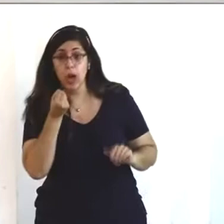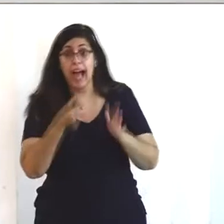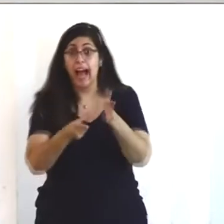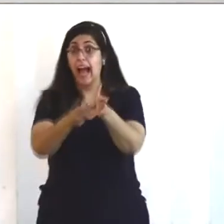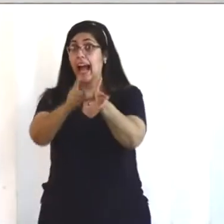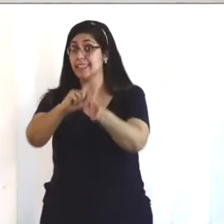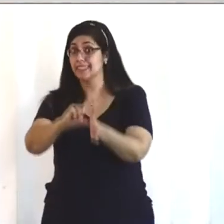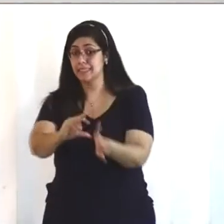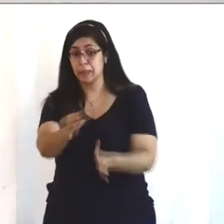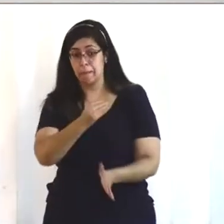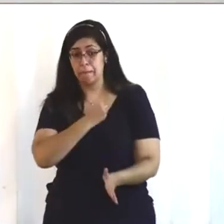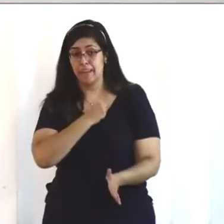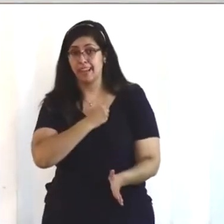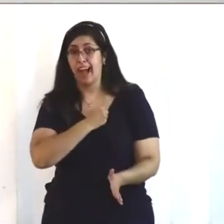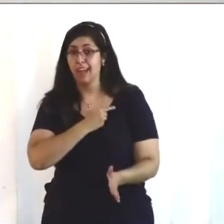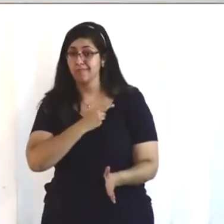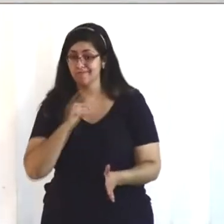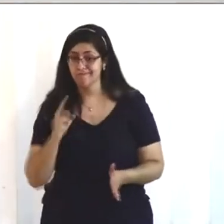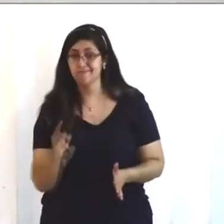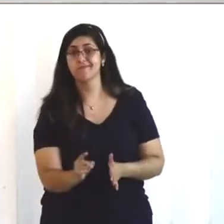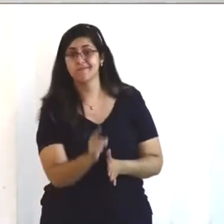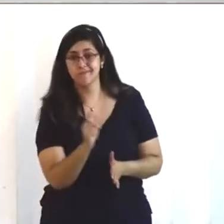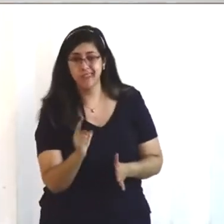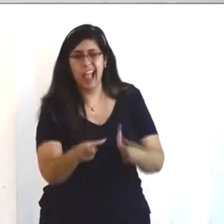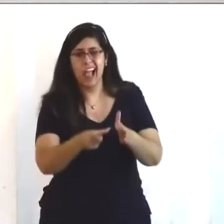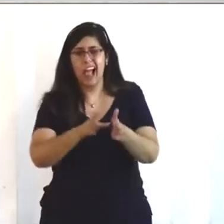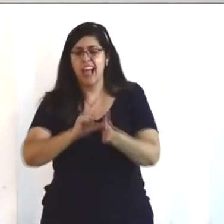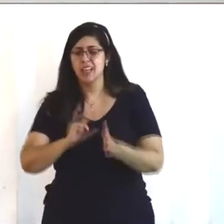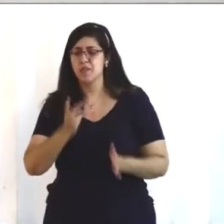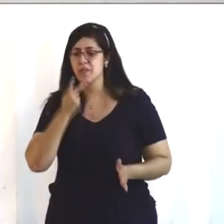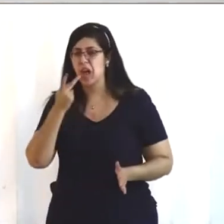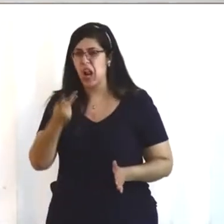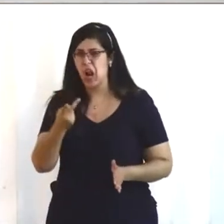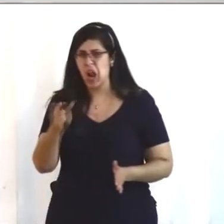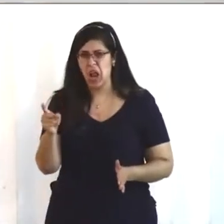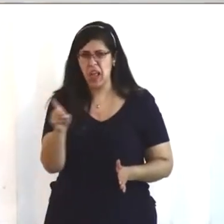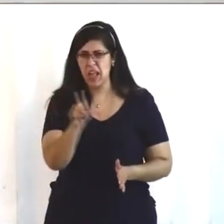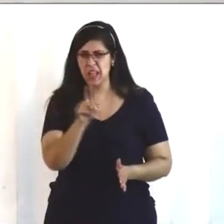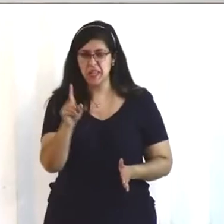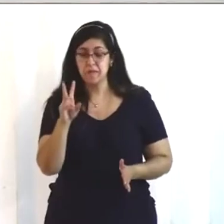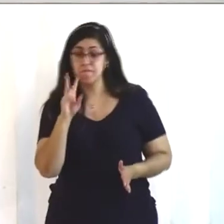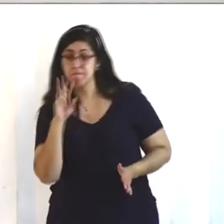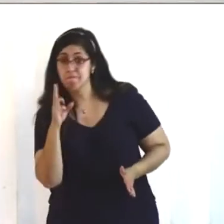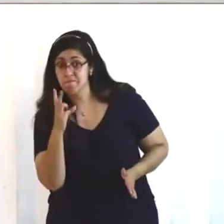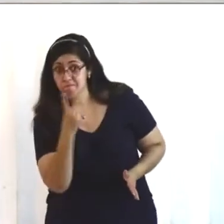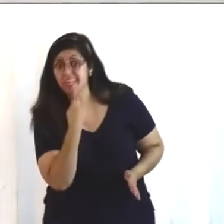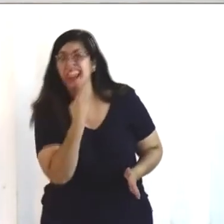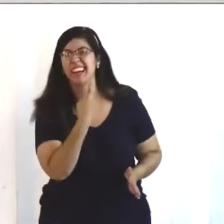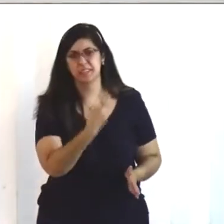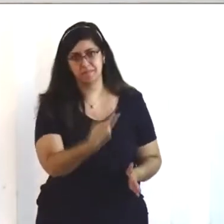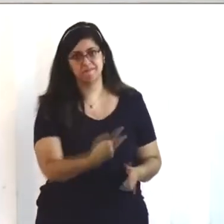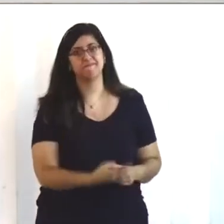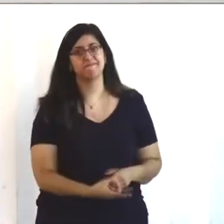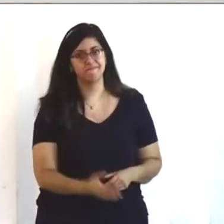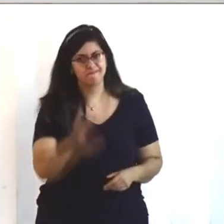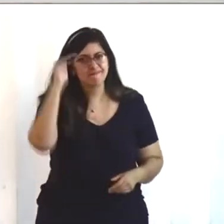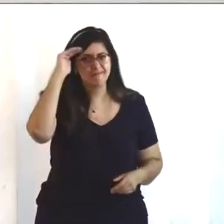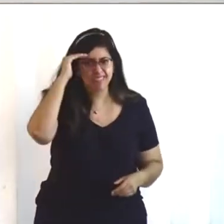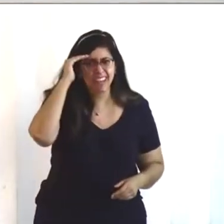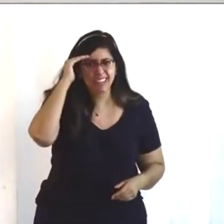antes. Foi a forma como ele negou a Jesus depois de ter caminhado com Jesus